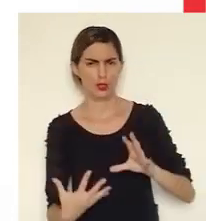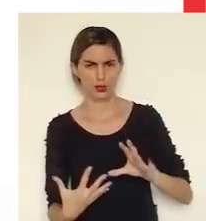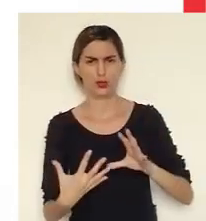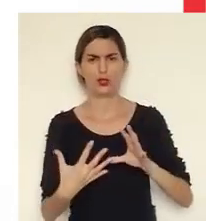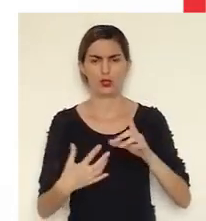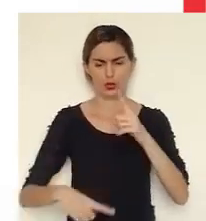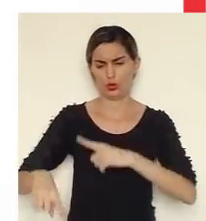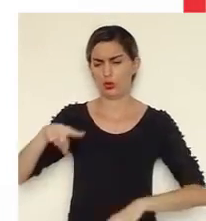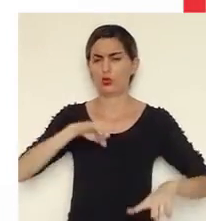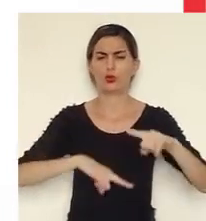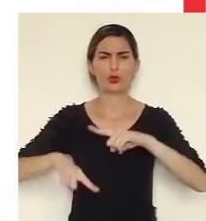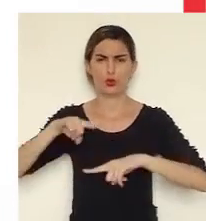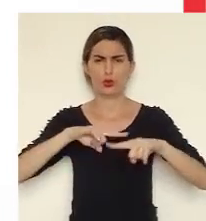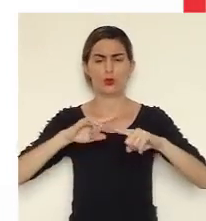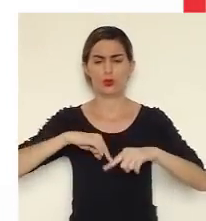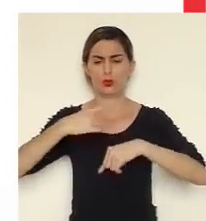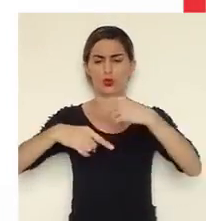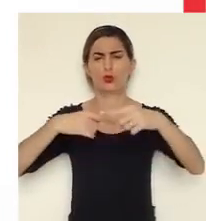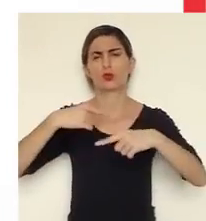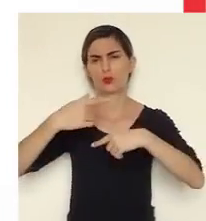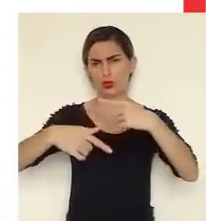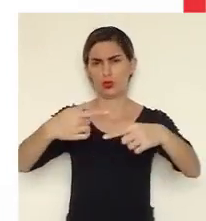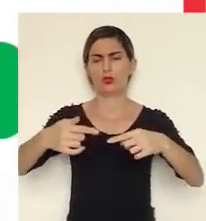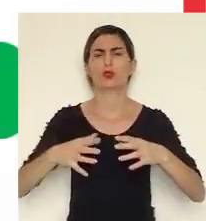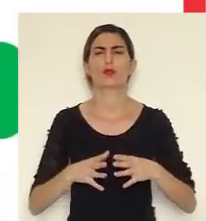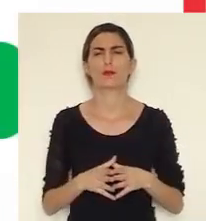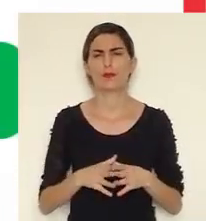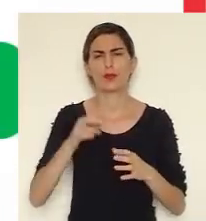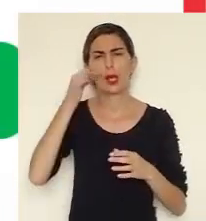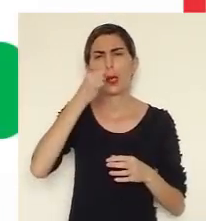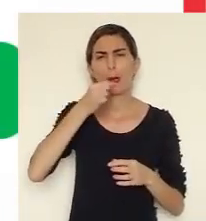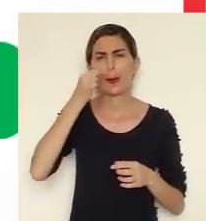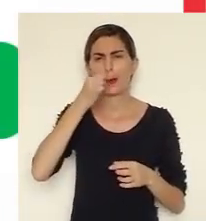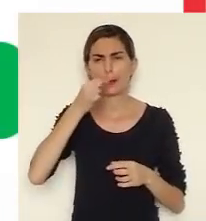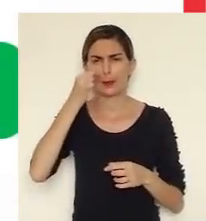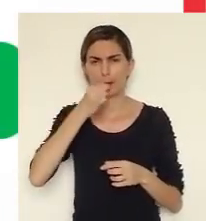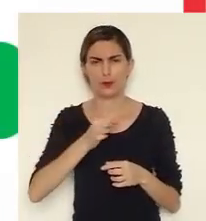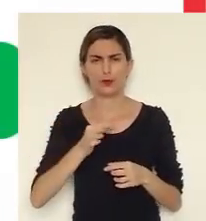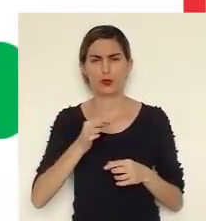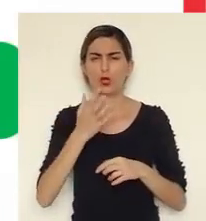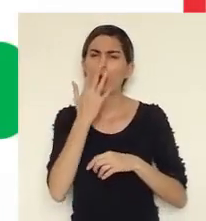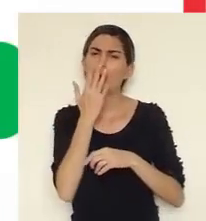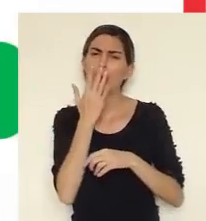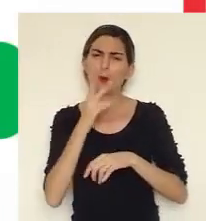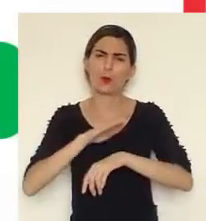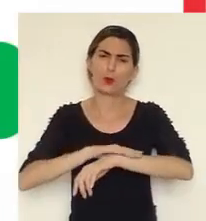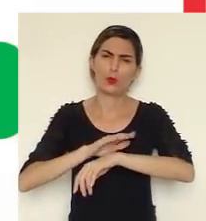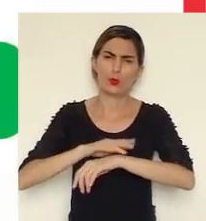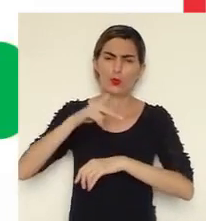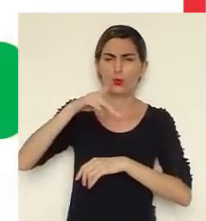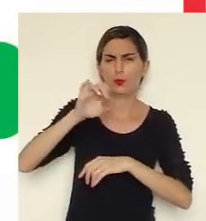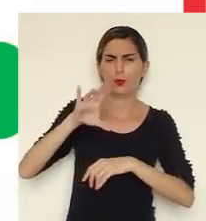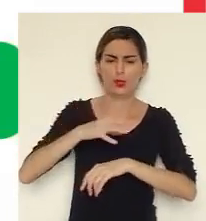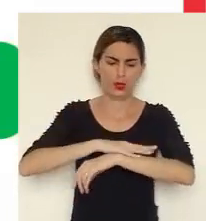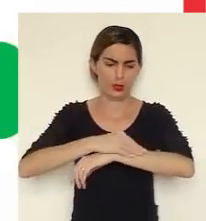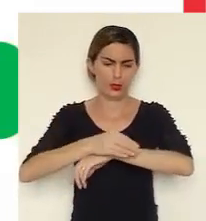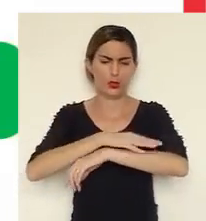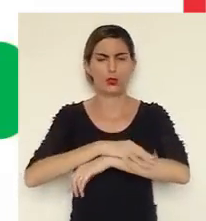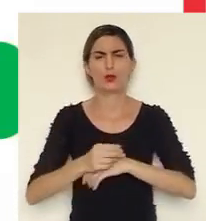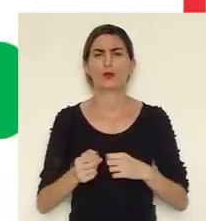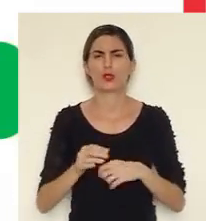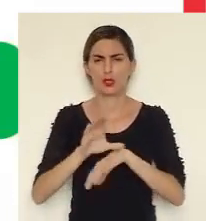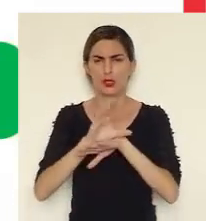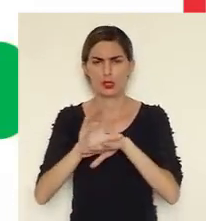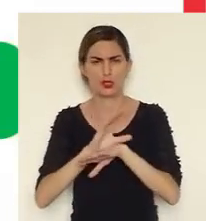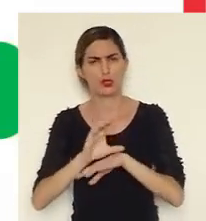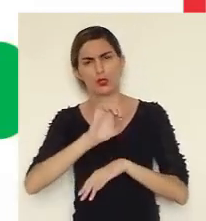característica que vai ser dominante na próxima geração. Nos ratos, a cor do pelo ele pode